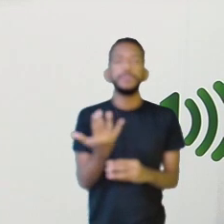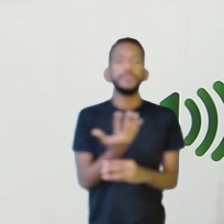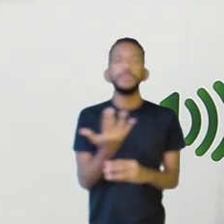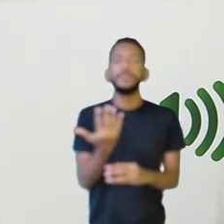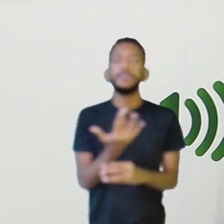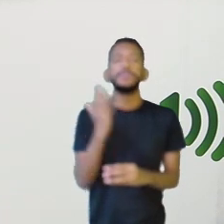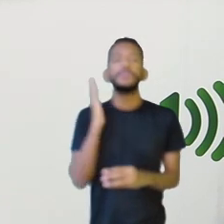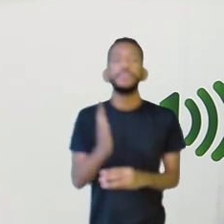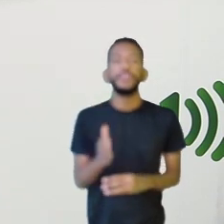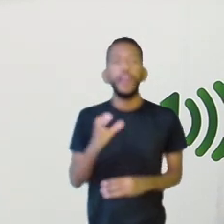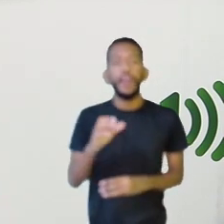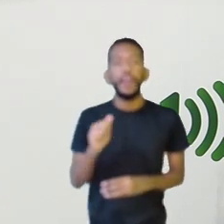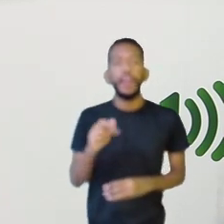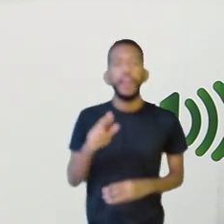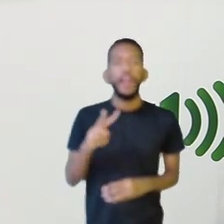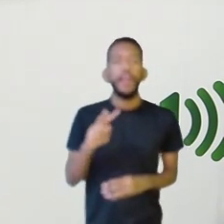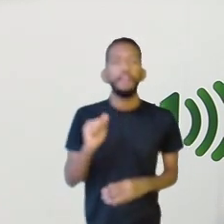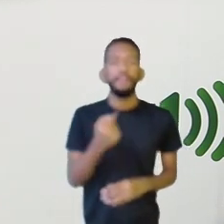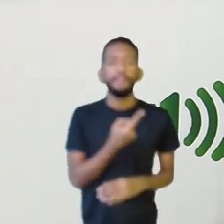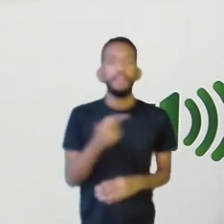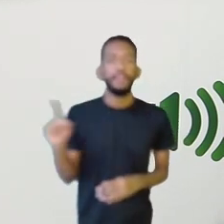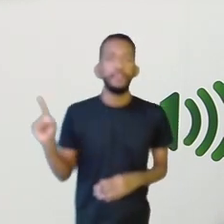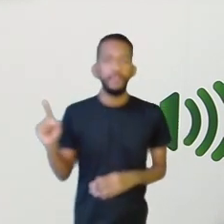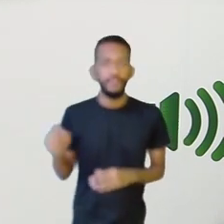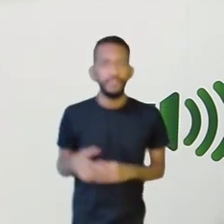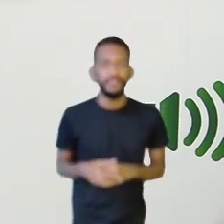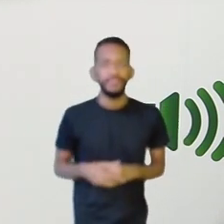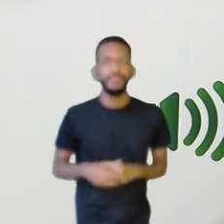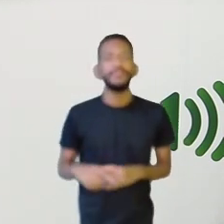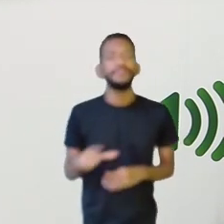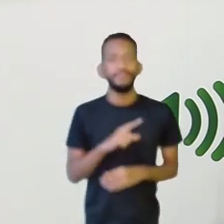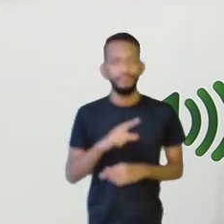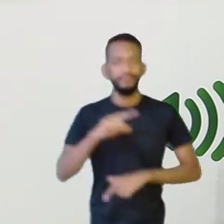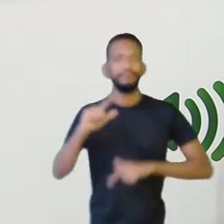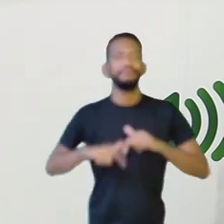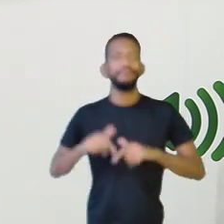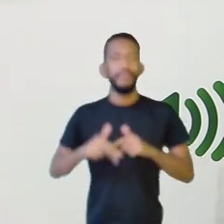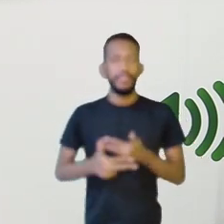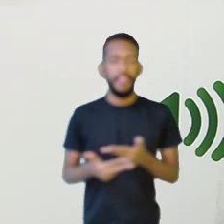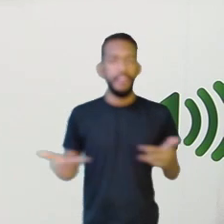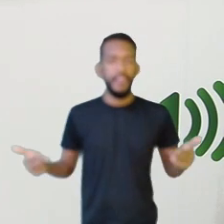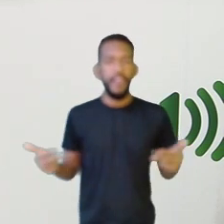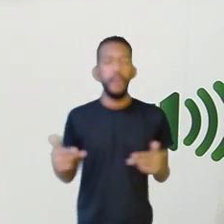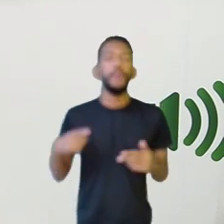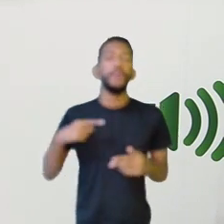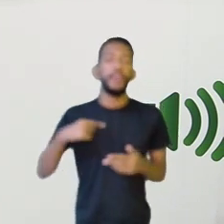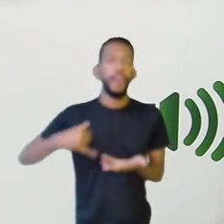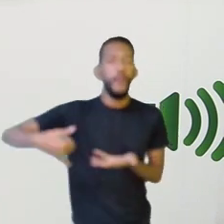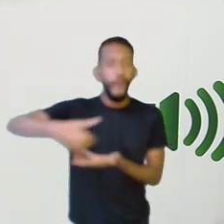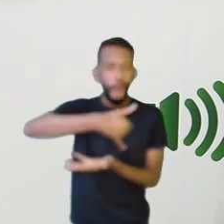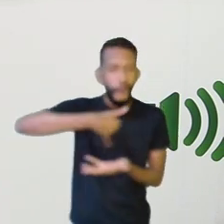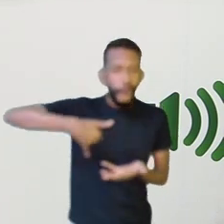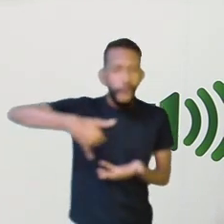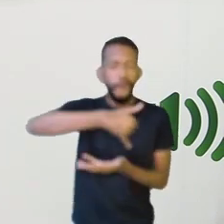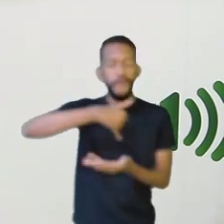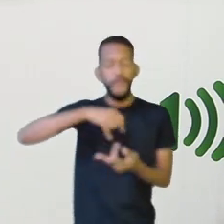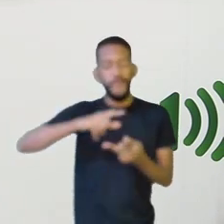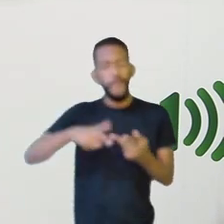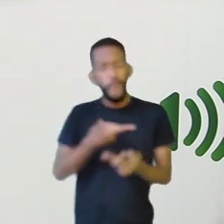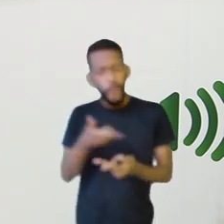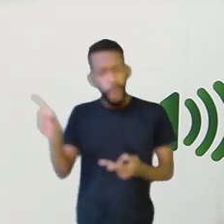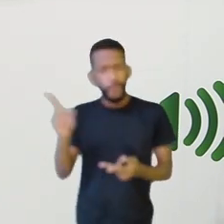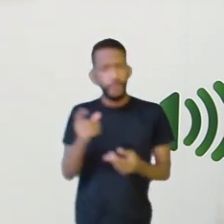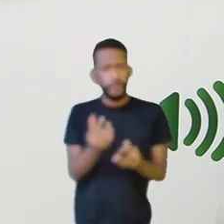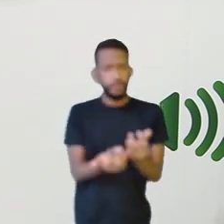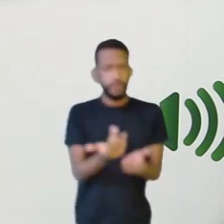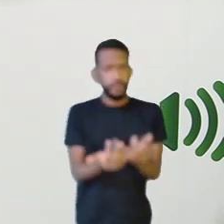acender o carvão. Então tem gente que usa de vários materiais, óleo, outros combustíveis, que vão